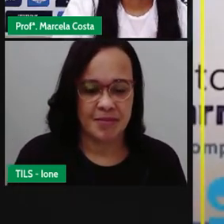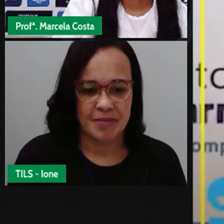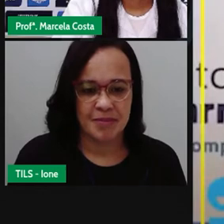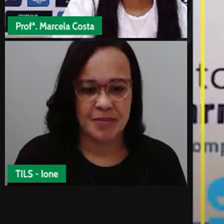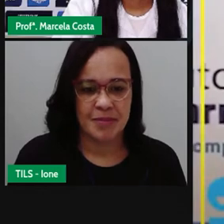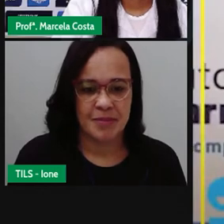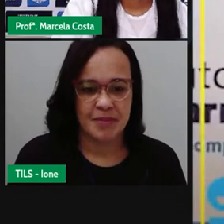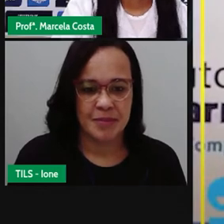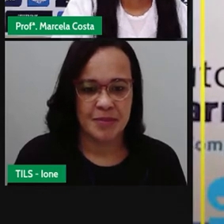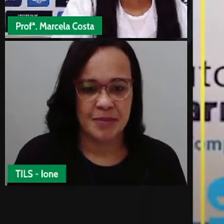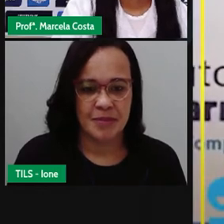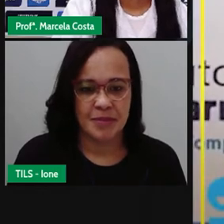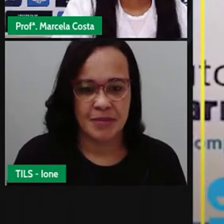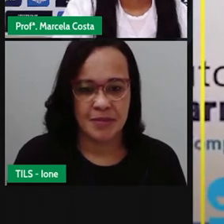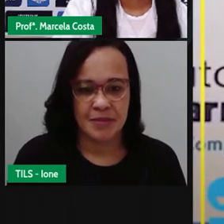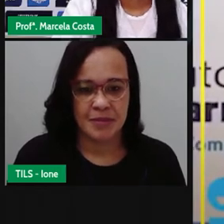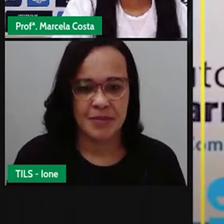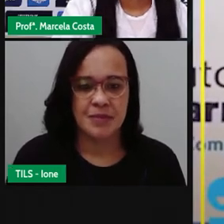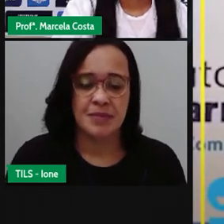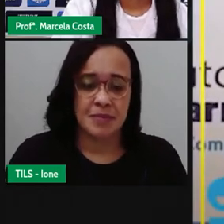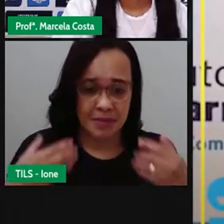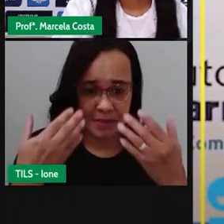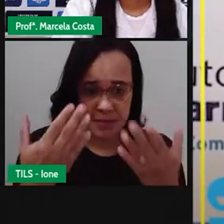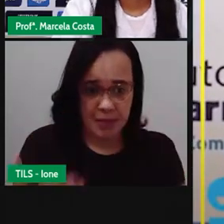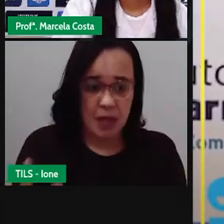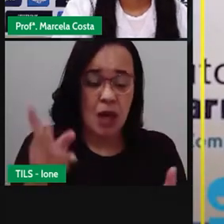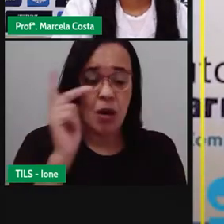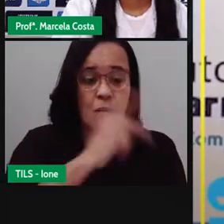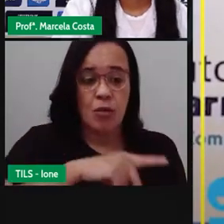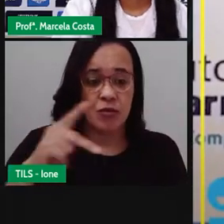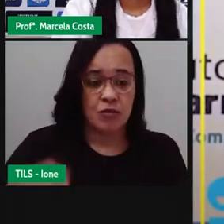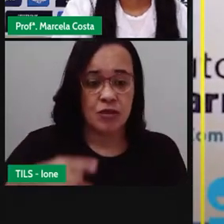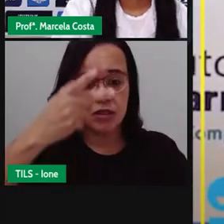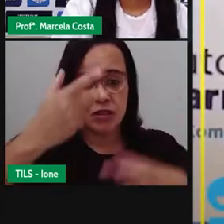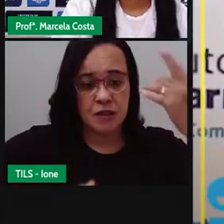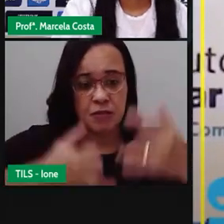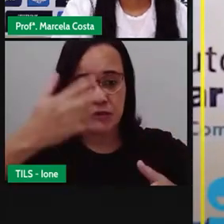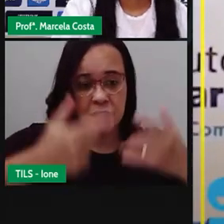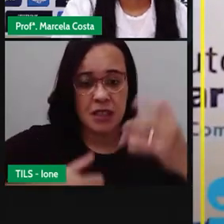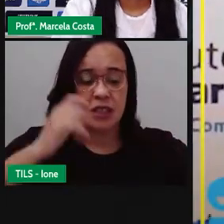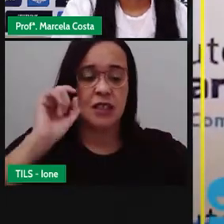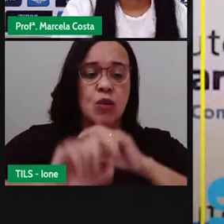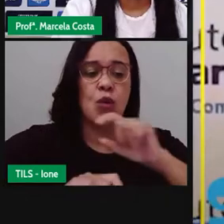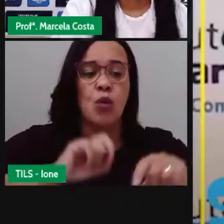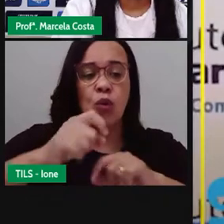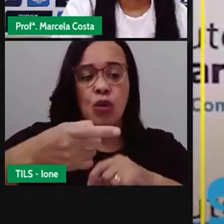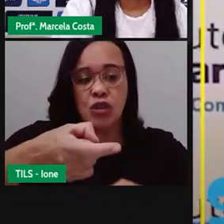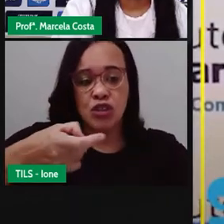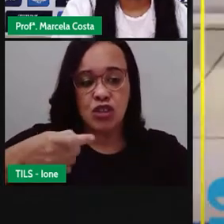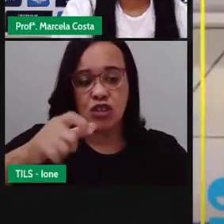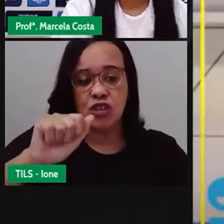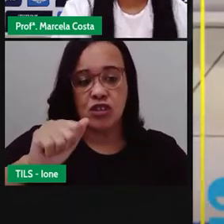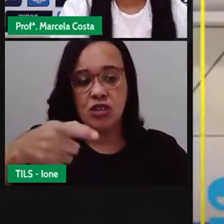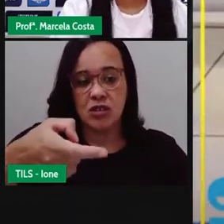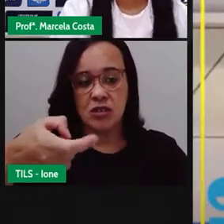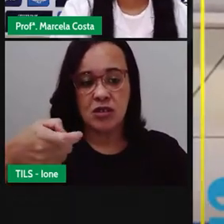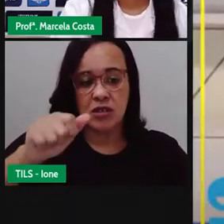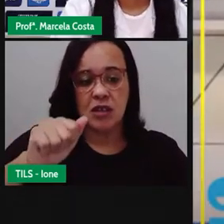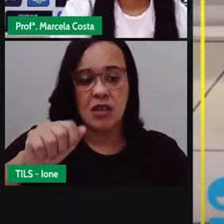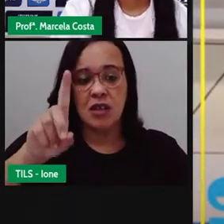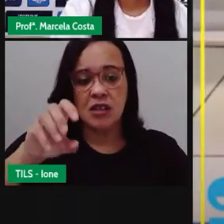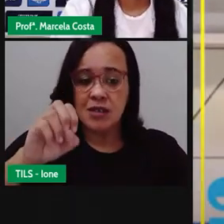Na videoaula de hoje daremos continuidade a falar de chachado. Hoje vamos aprender o passo chachado corta-jaca. Vamos lá?